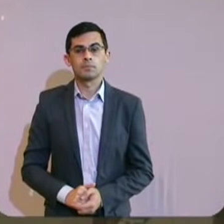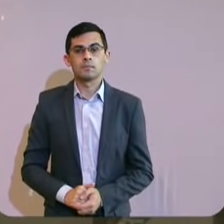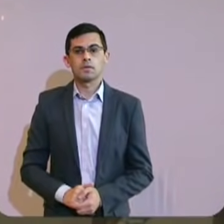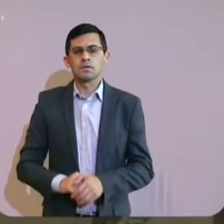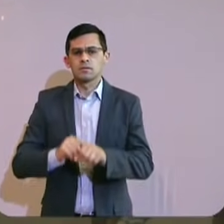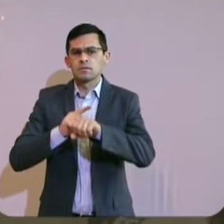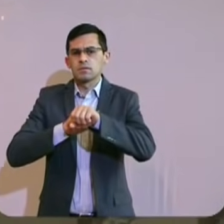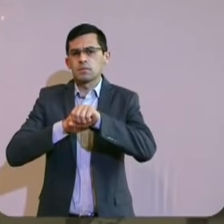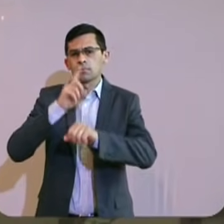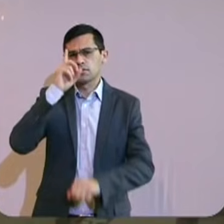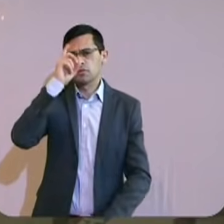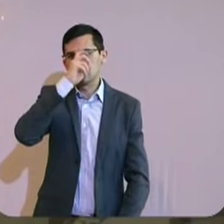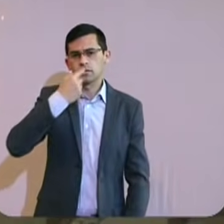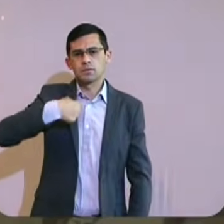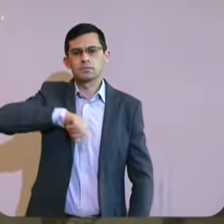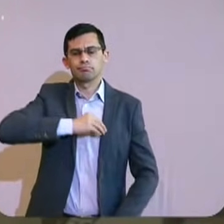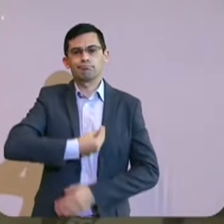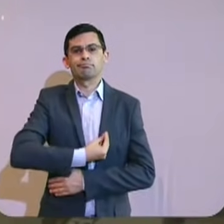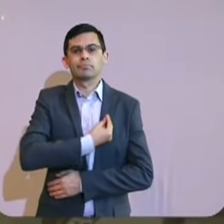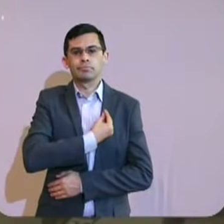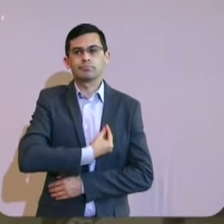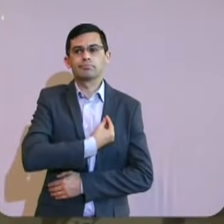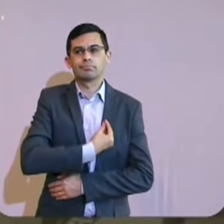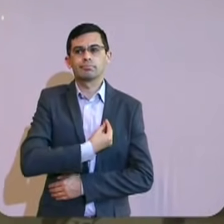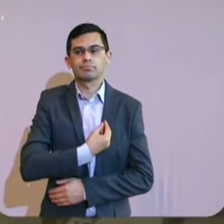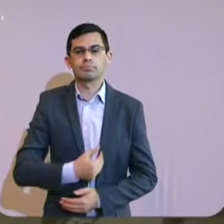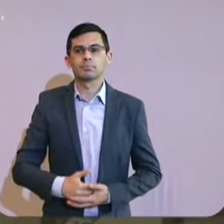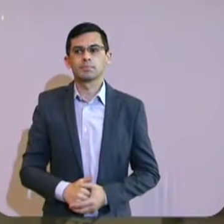Nesses tempos que a gente está vivendo,